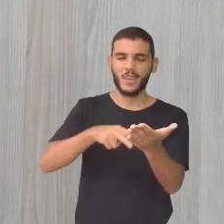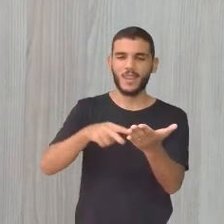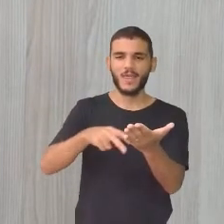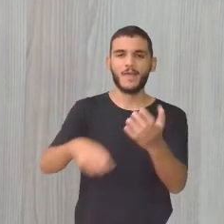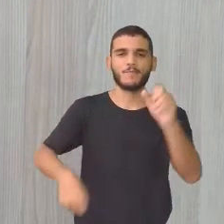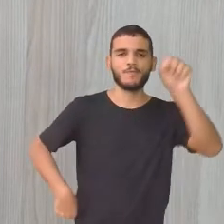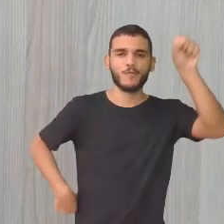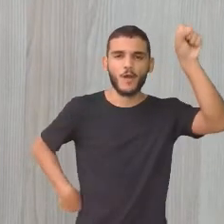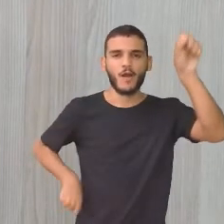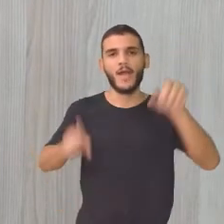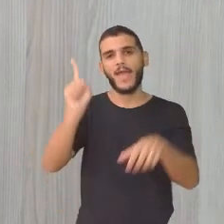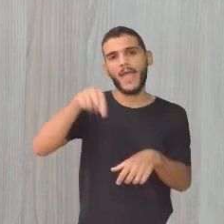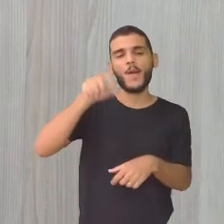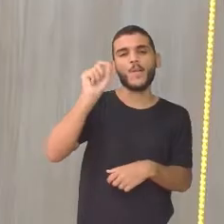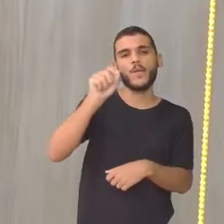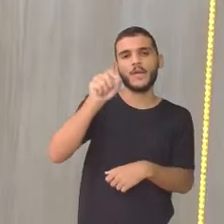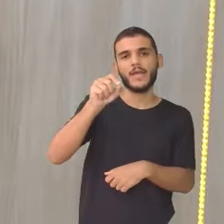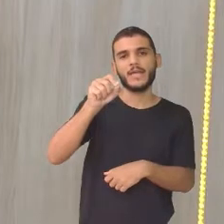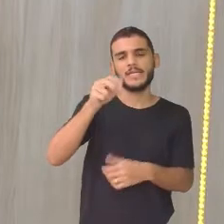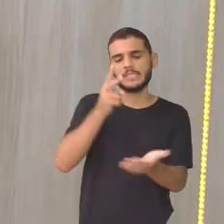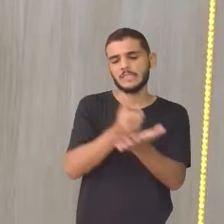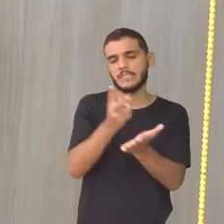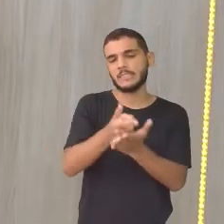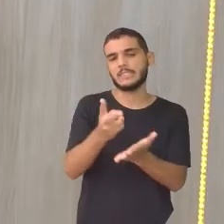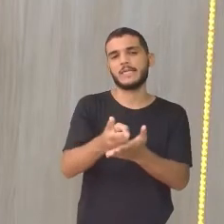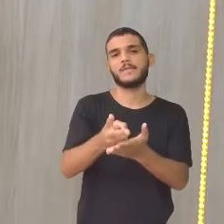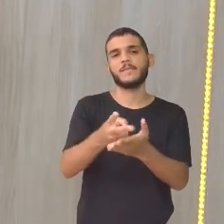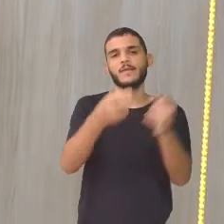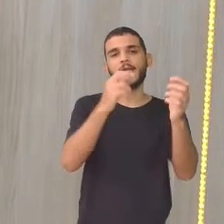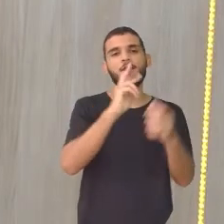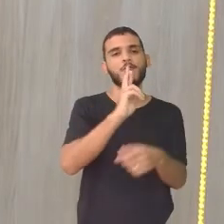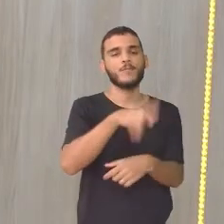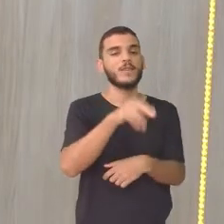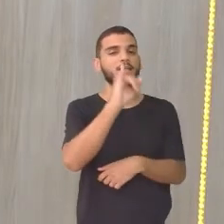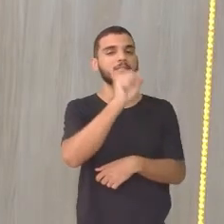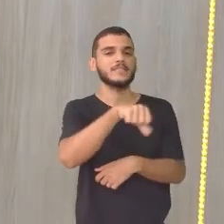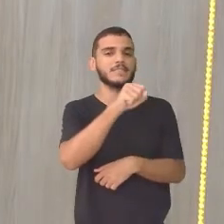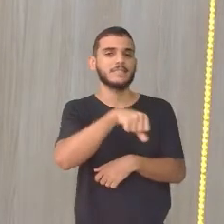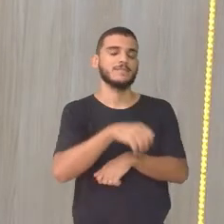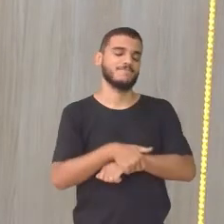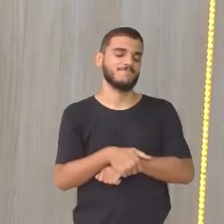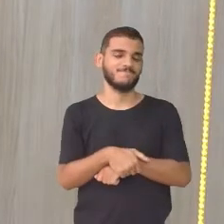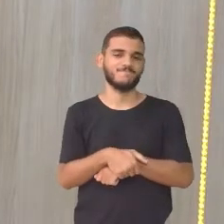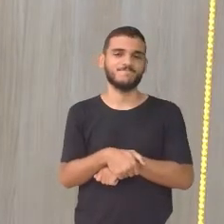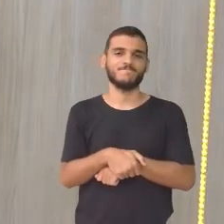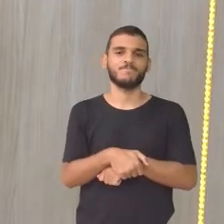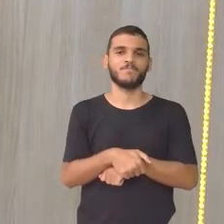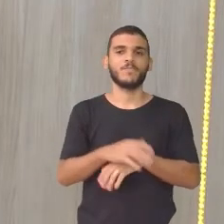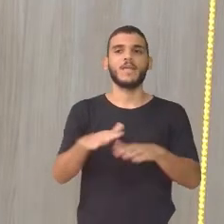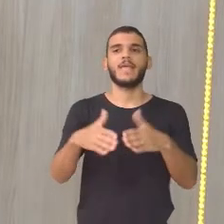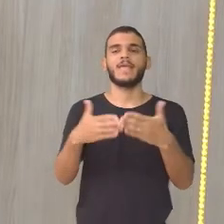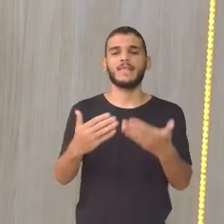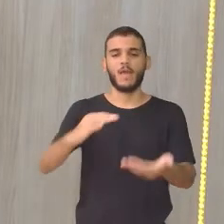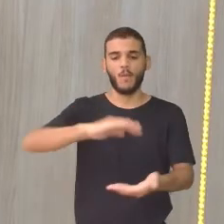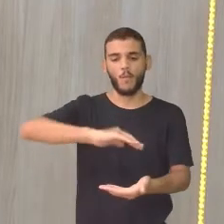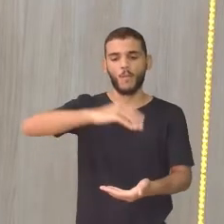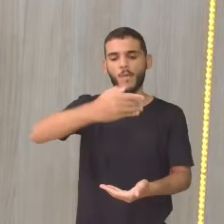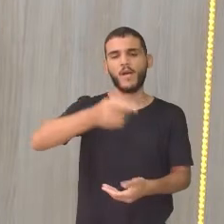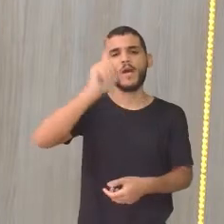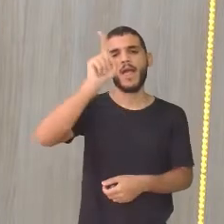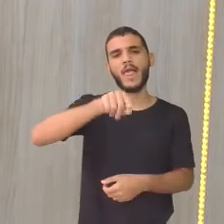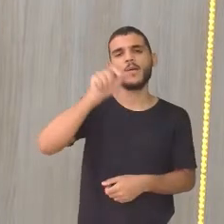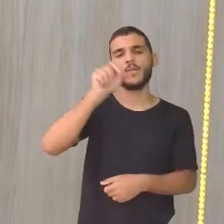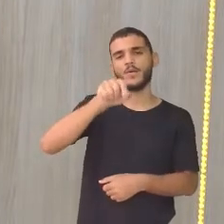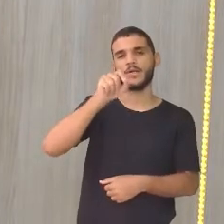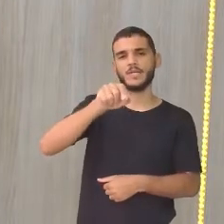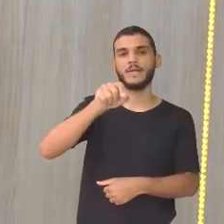né? Isso. Então é isso. E o baú eu acho que é um reforço dessa ideia, professora Adriana, de que pois é. Tem